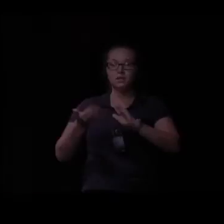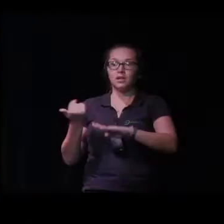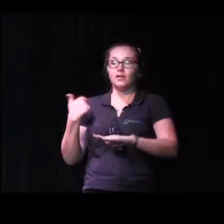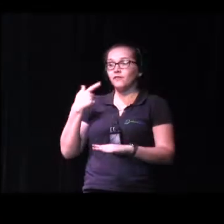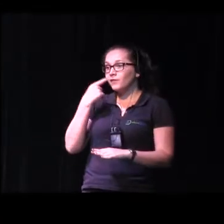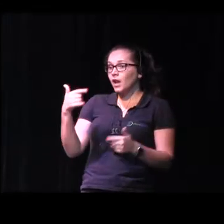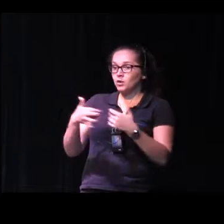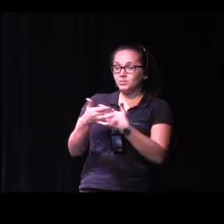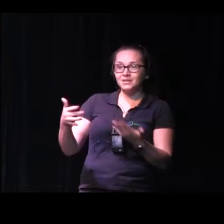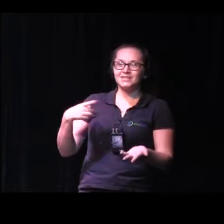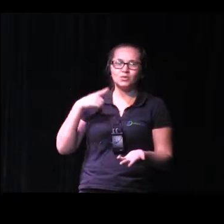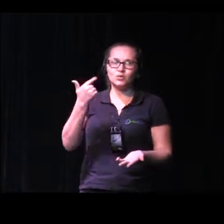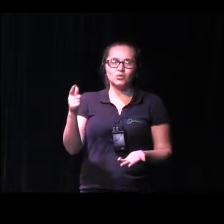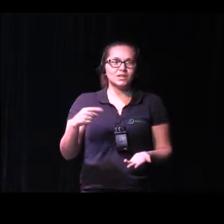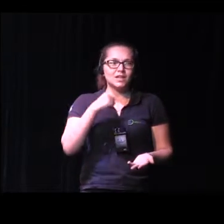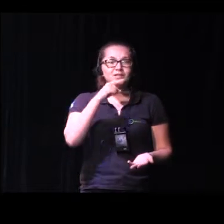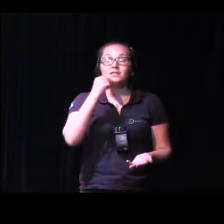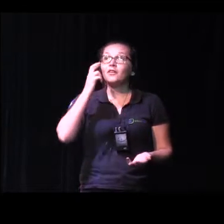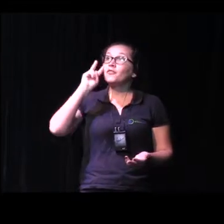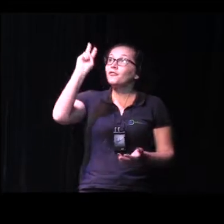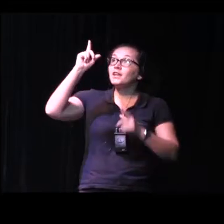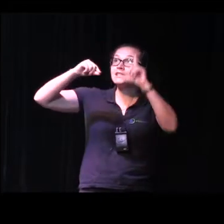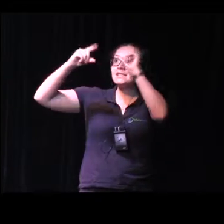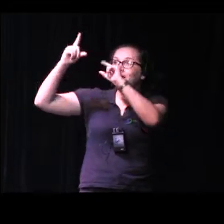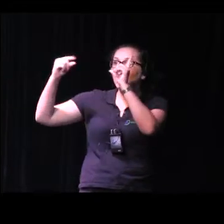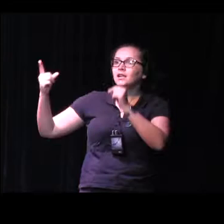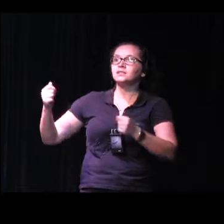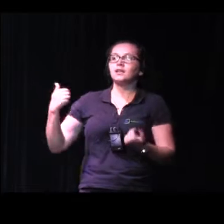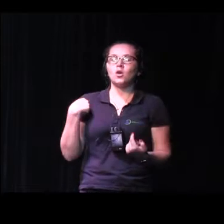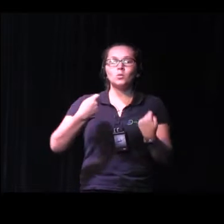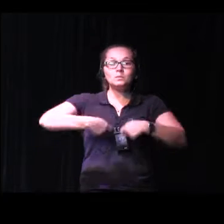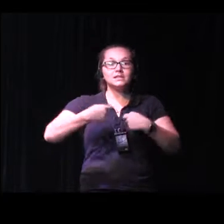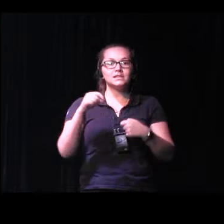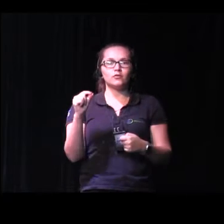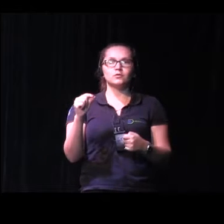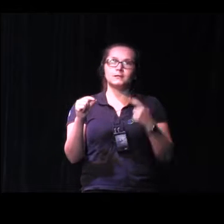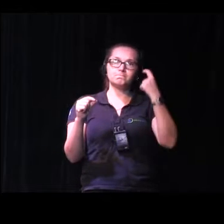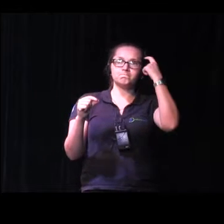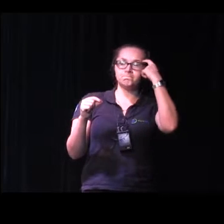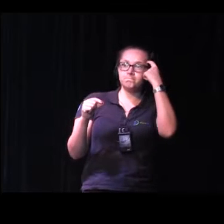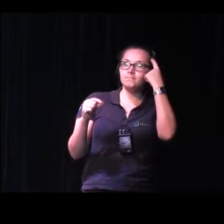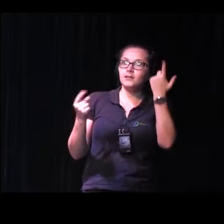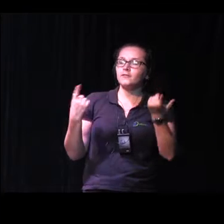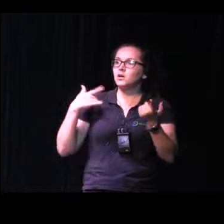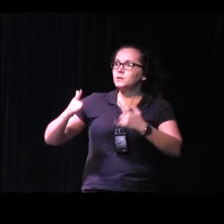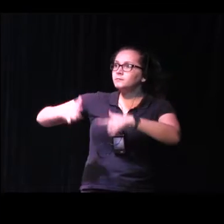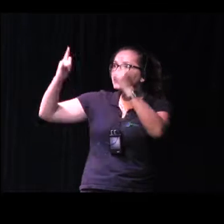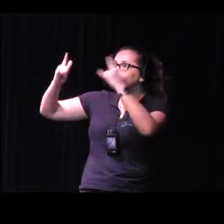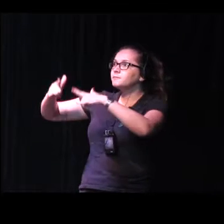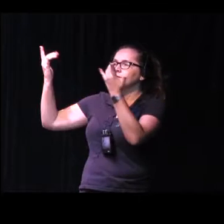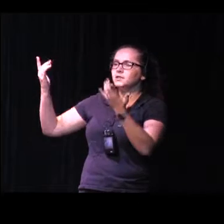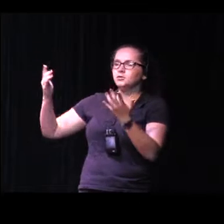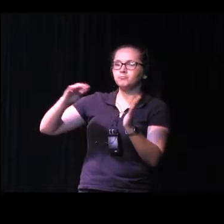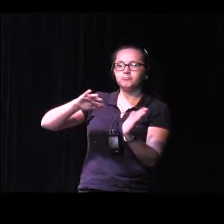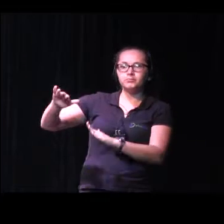Se a iluminação da cidade não permitisse que eu observasse as estrelas, então eu tinha que superar